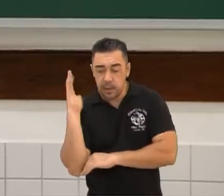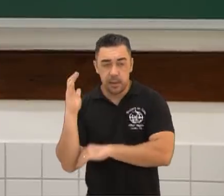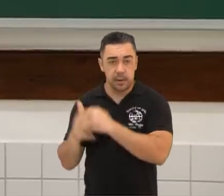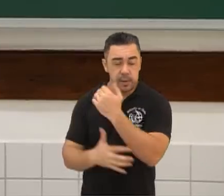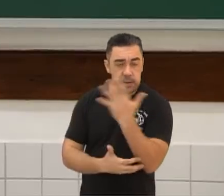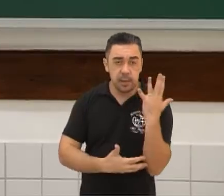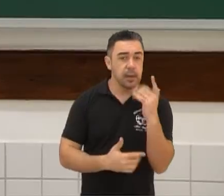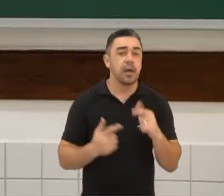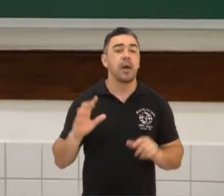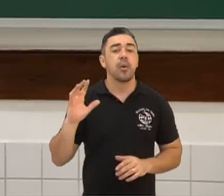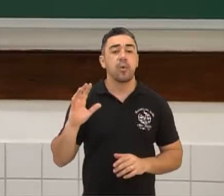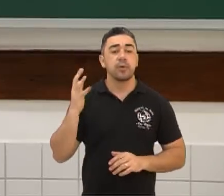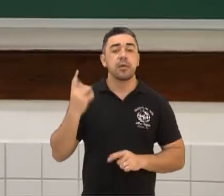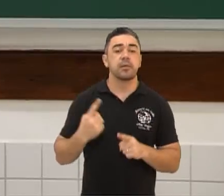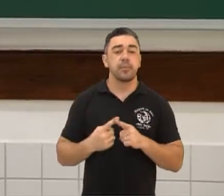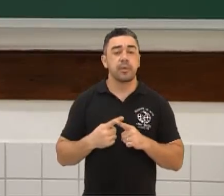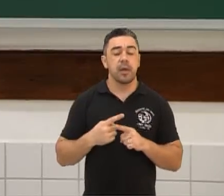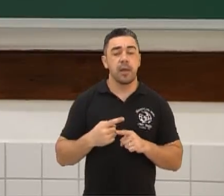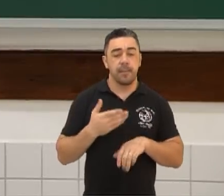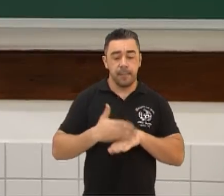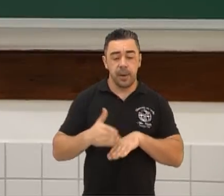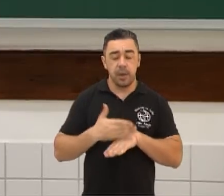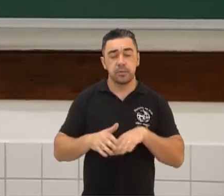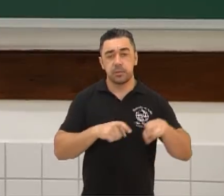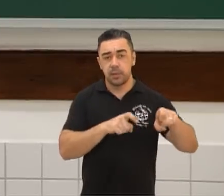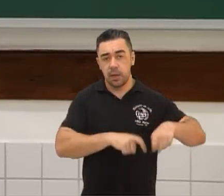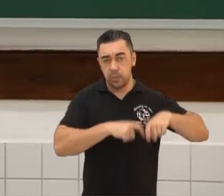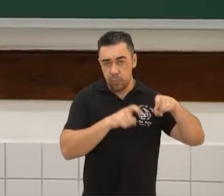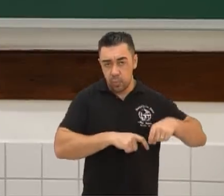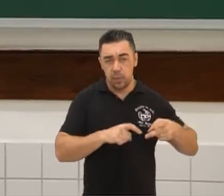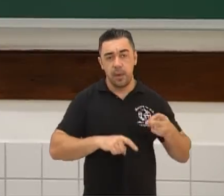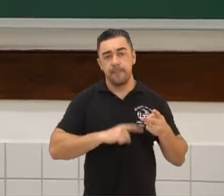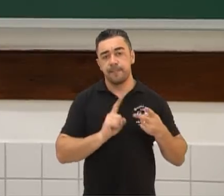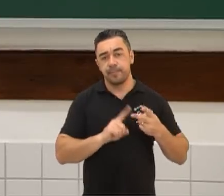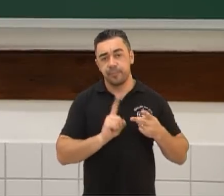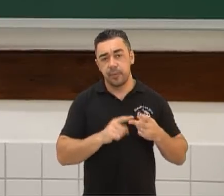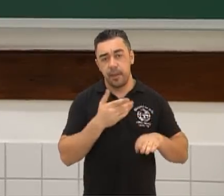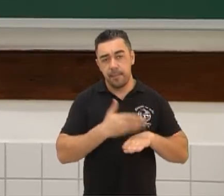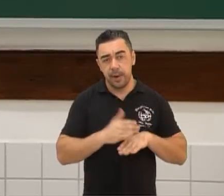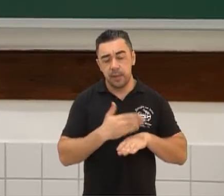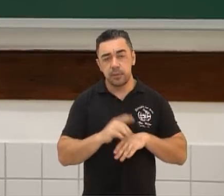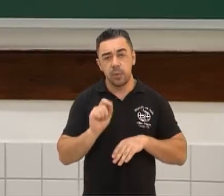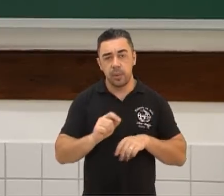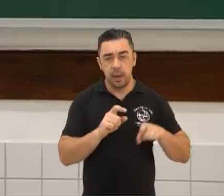ambientais gerados ali pela prática da agricultura, pela prática da